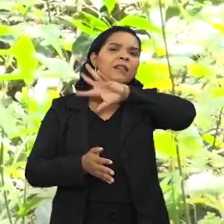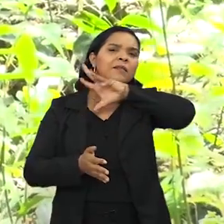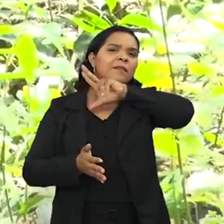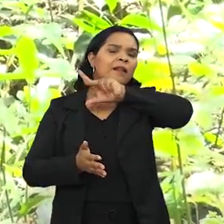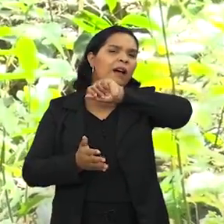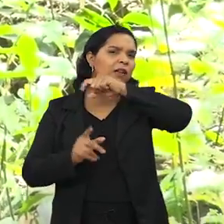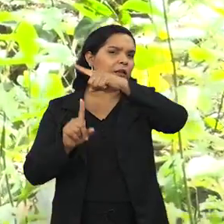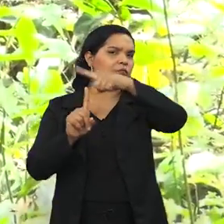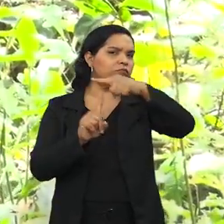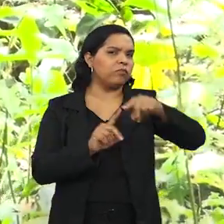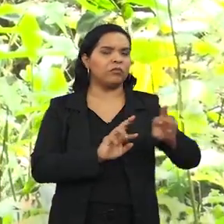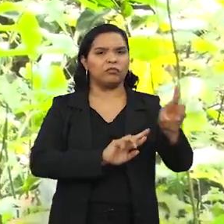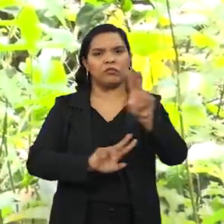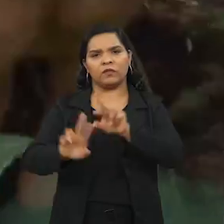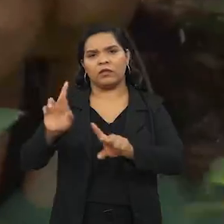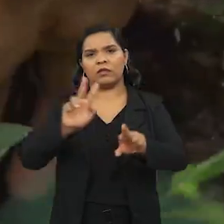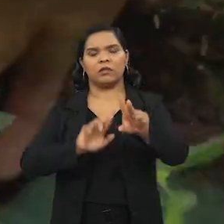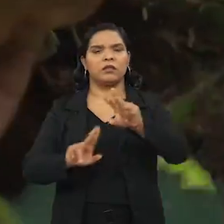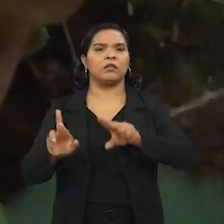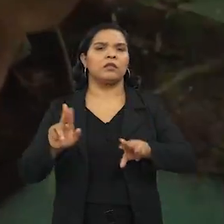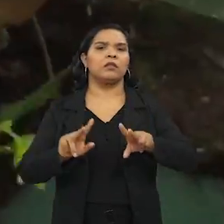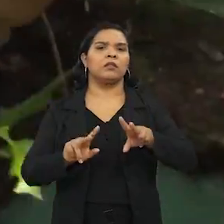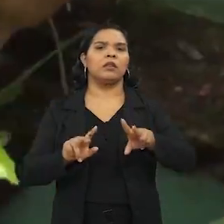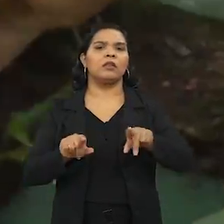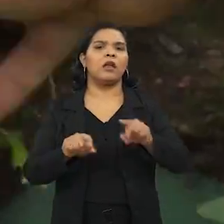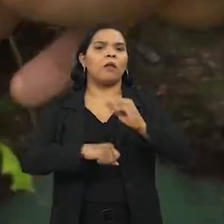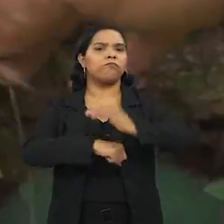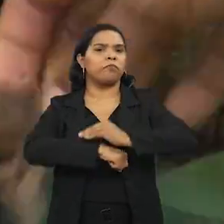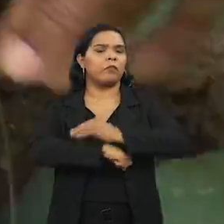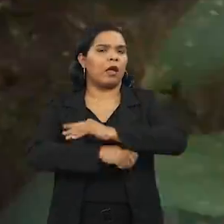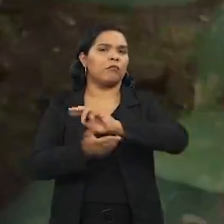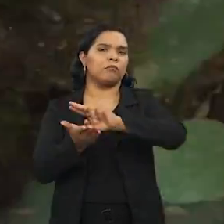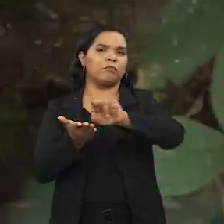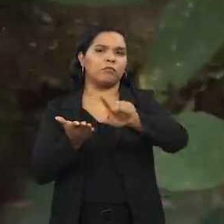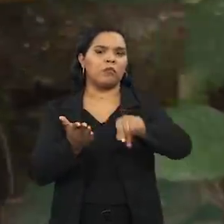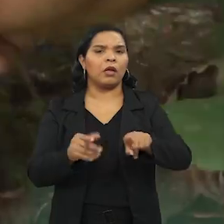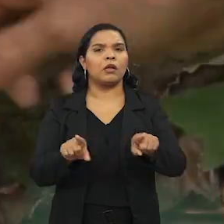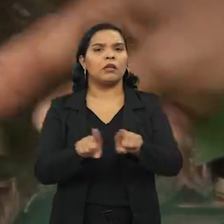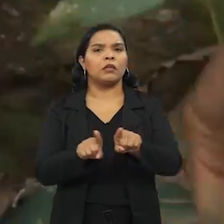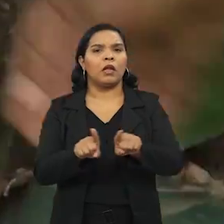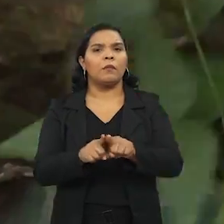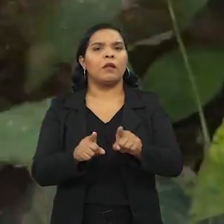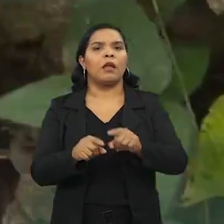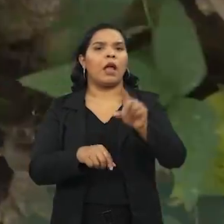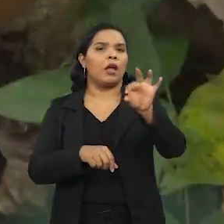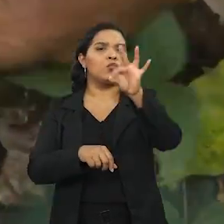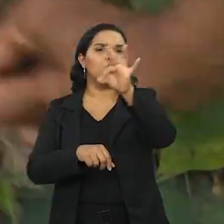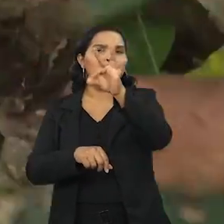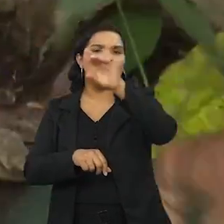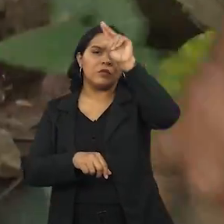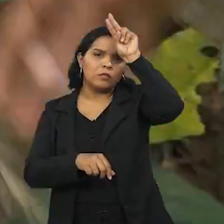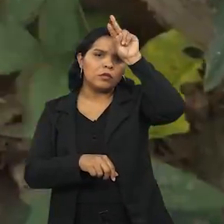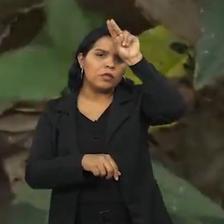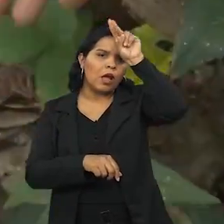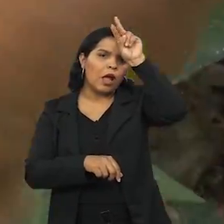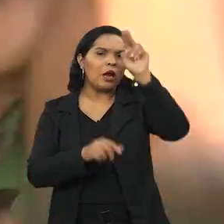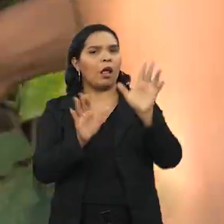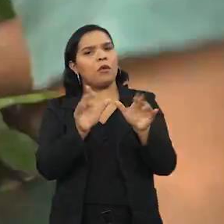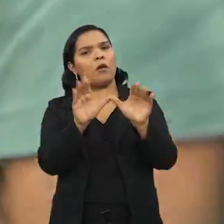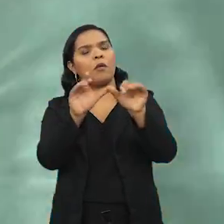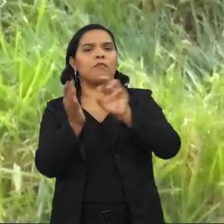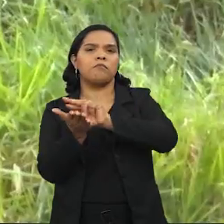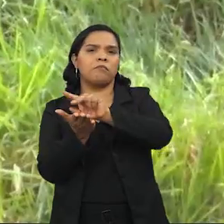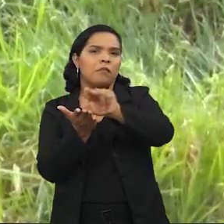incluir desde os anfíbios, os répteis, as aves e os mamíferos, até invertebrados, como besouros, libélulas, uma série de